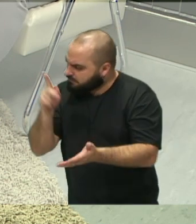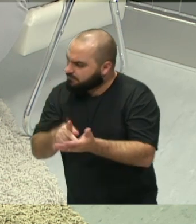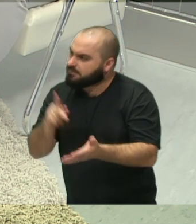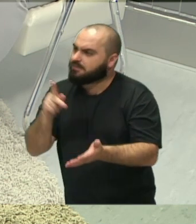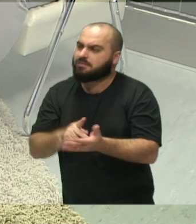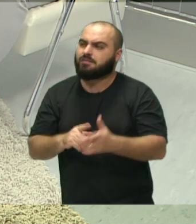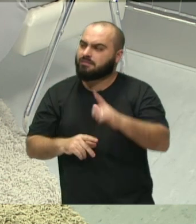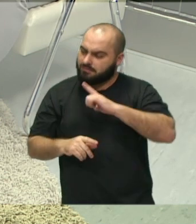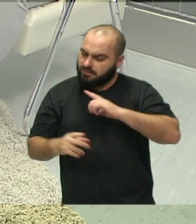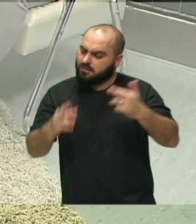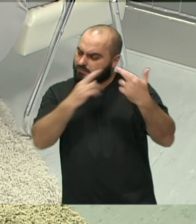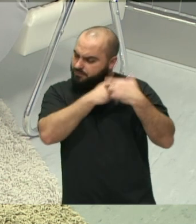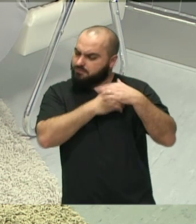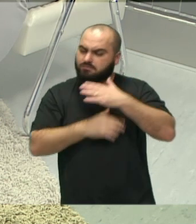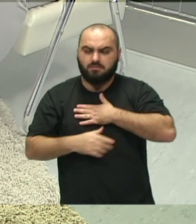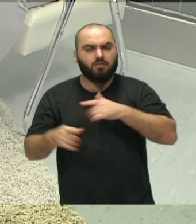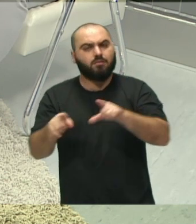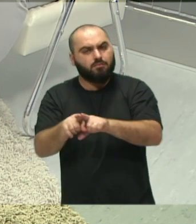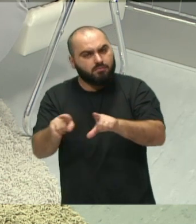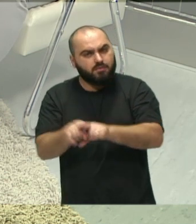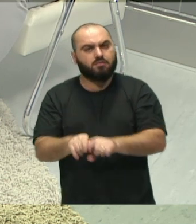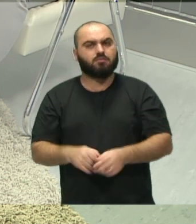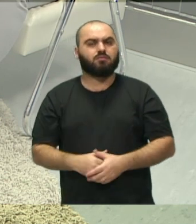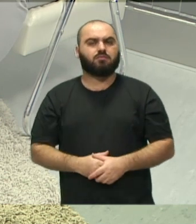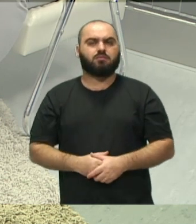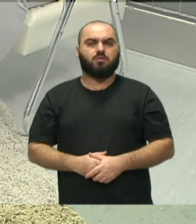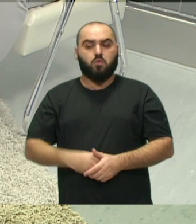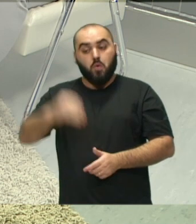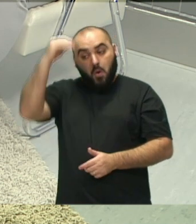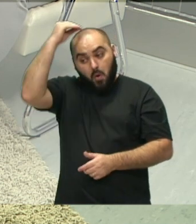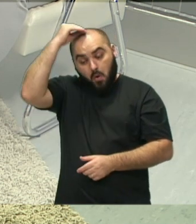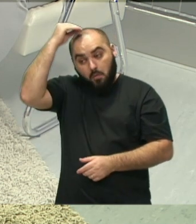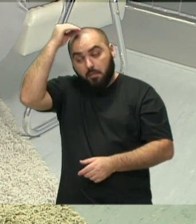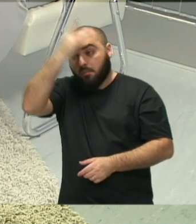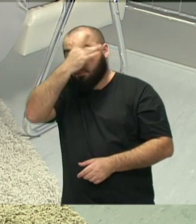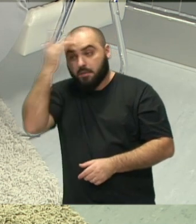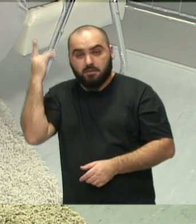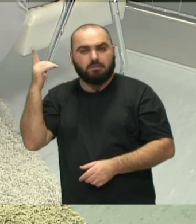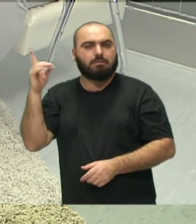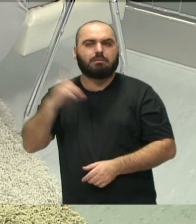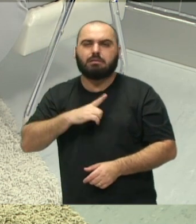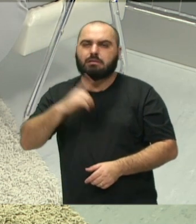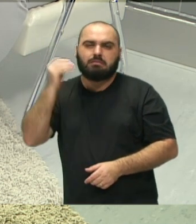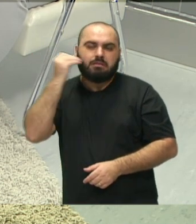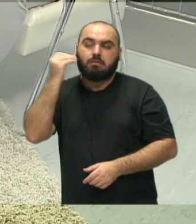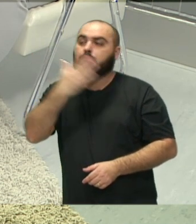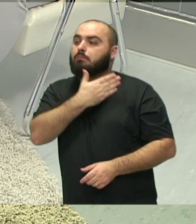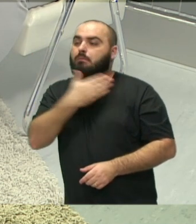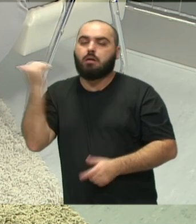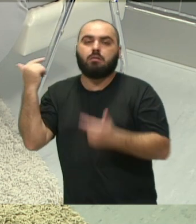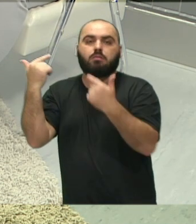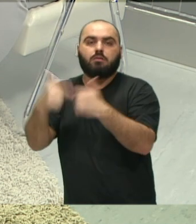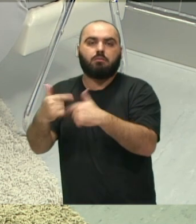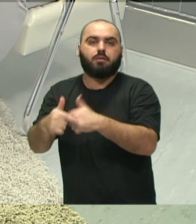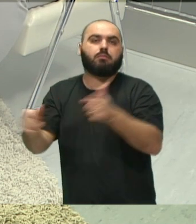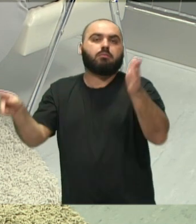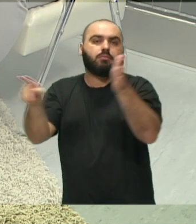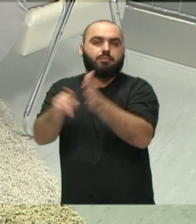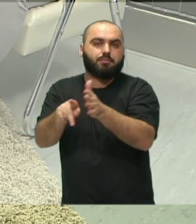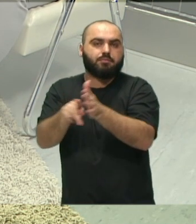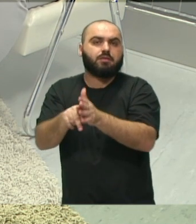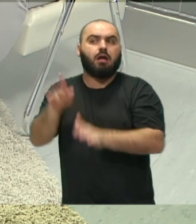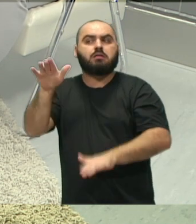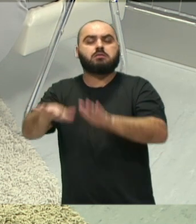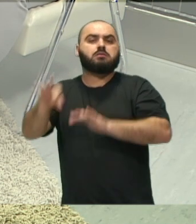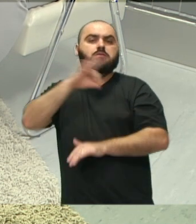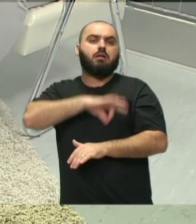temos nossa responsabilidade nisso, então não dá para culpar esse pessoal que faz o melhor possível no seu trabalho, até ganhando